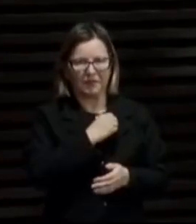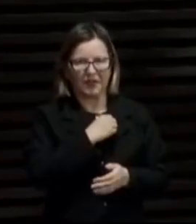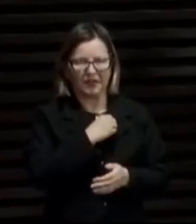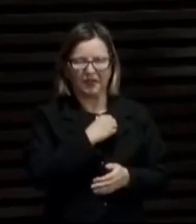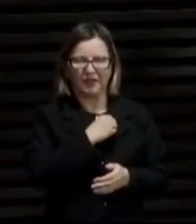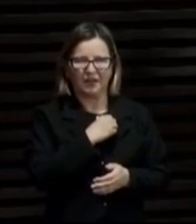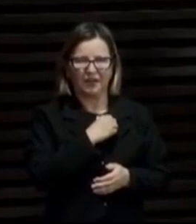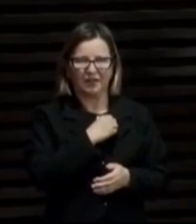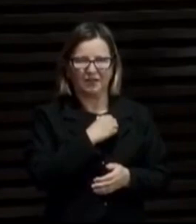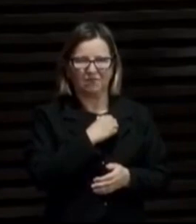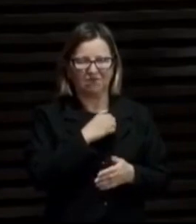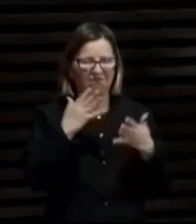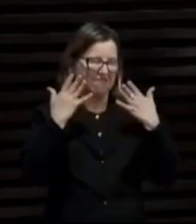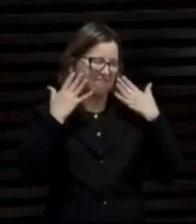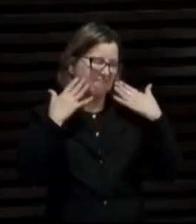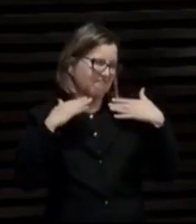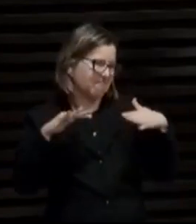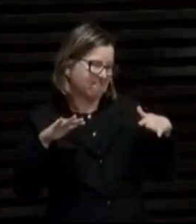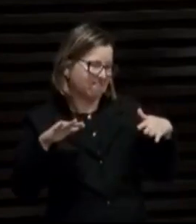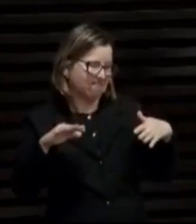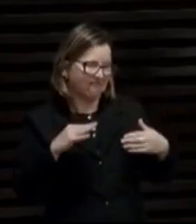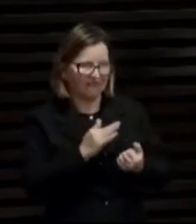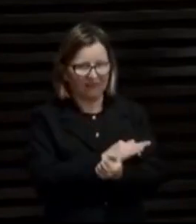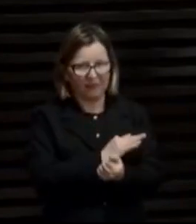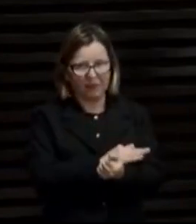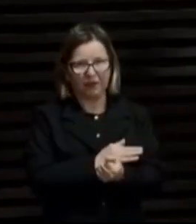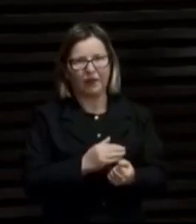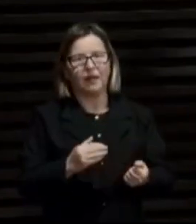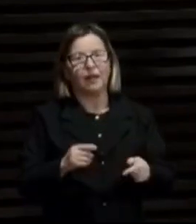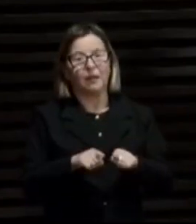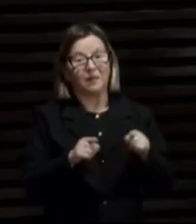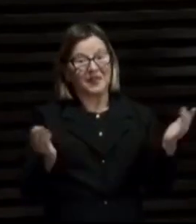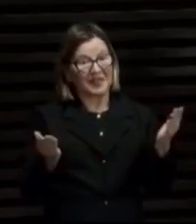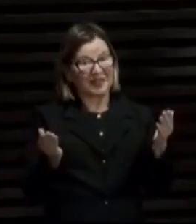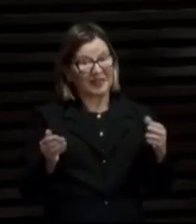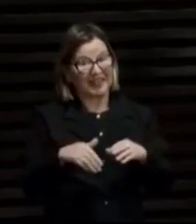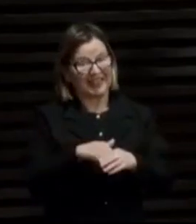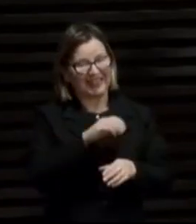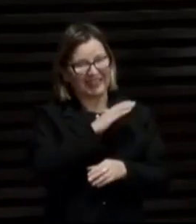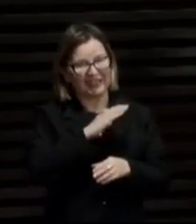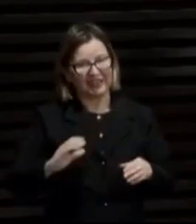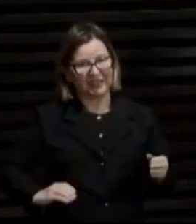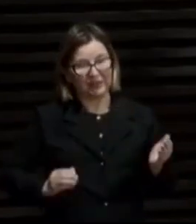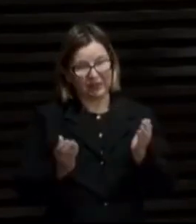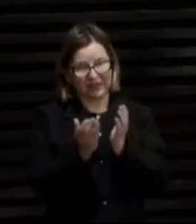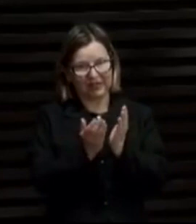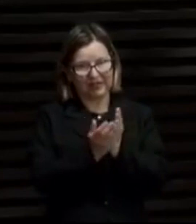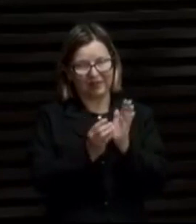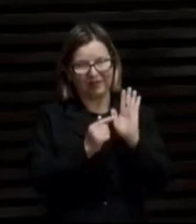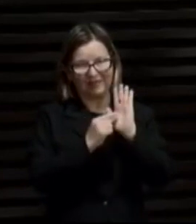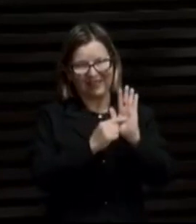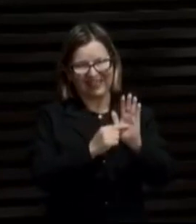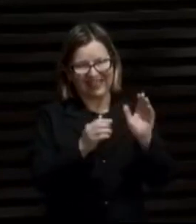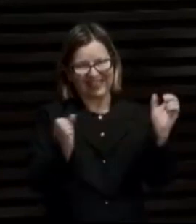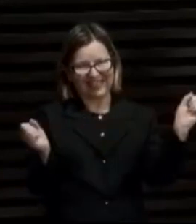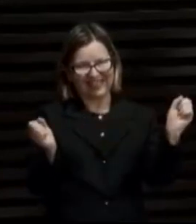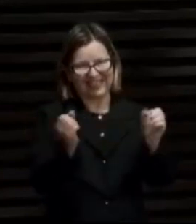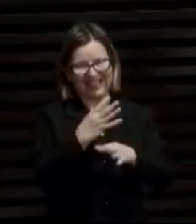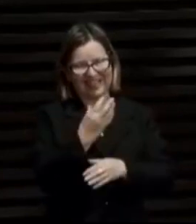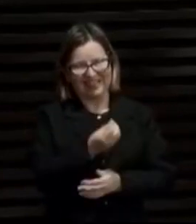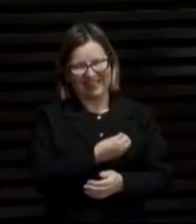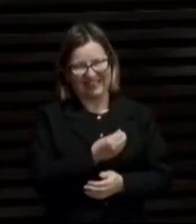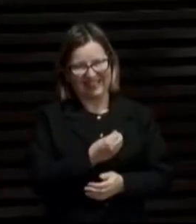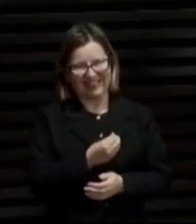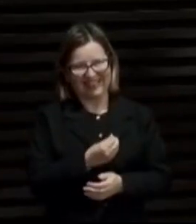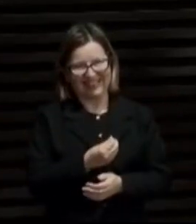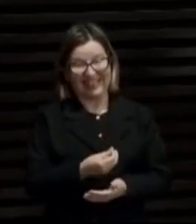algo comum e tolerável. Agora em Cristo, o cristão expressa a nova natureza dada